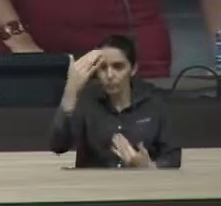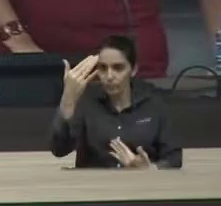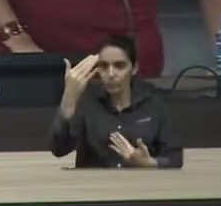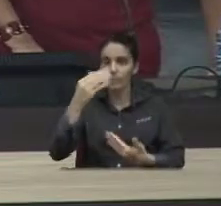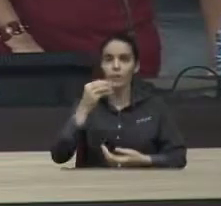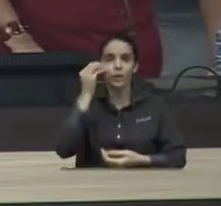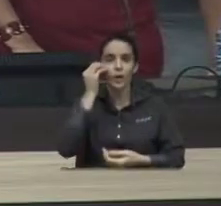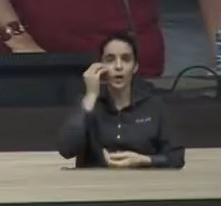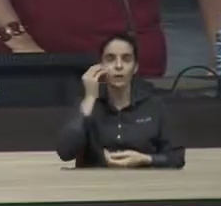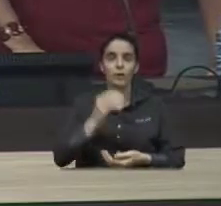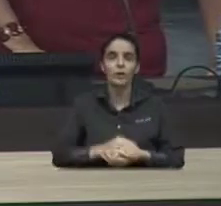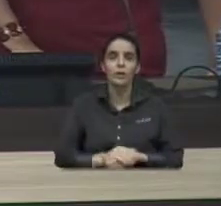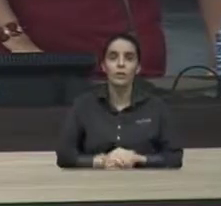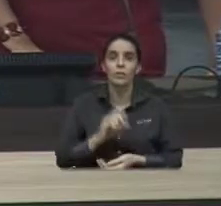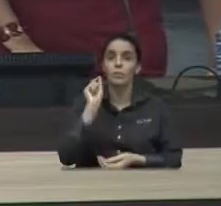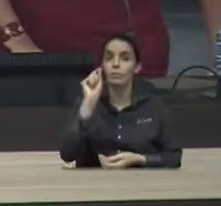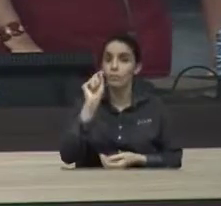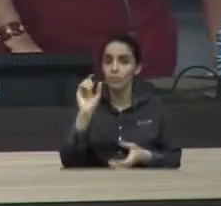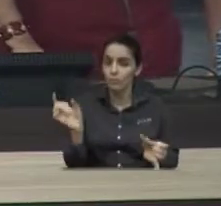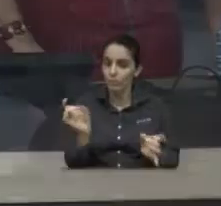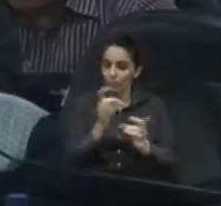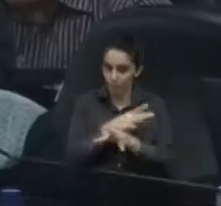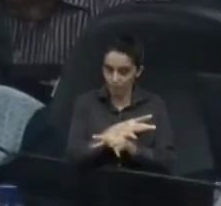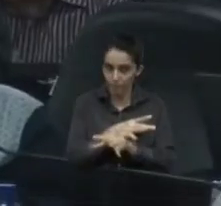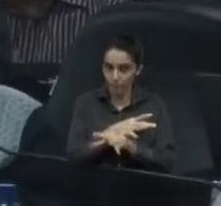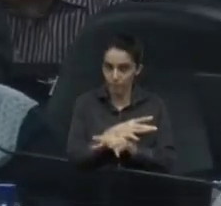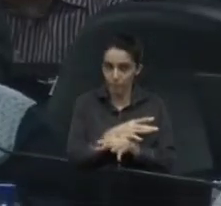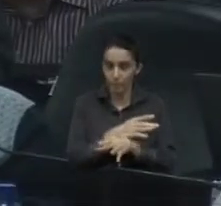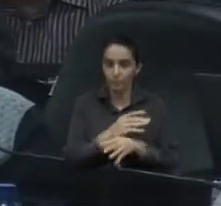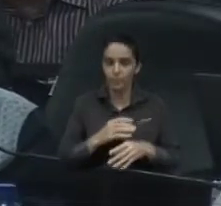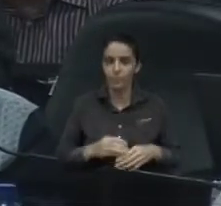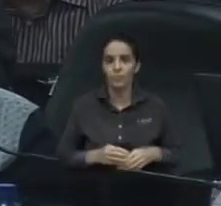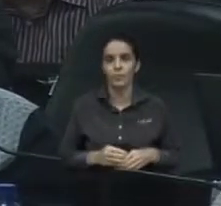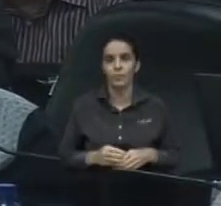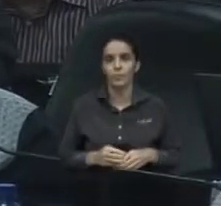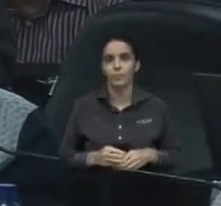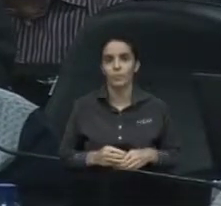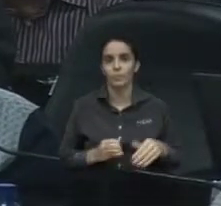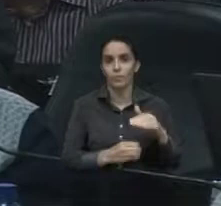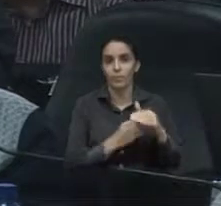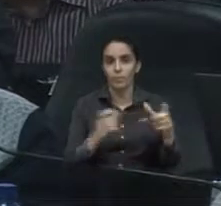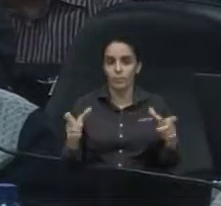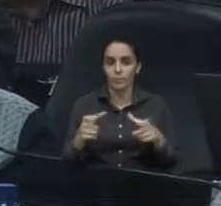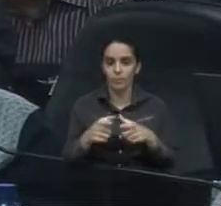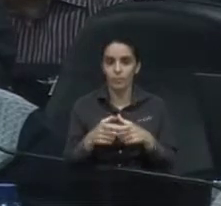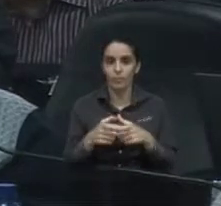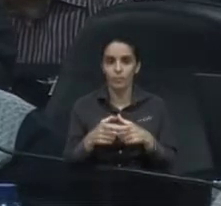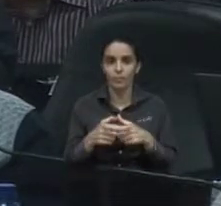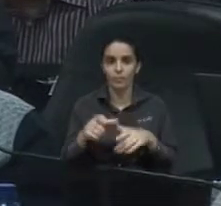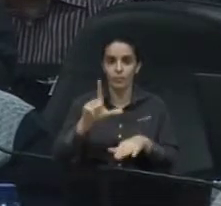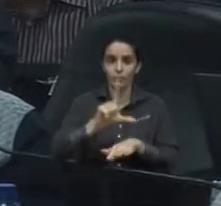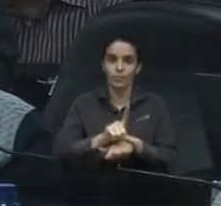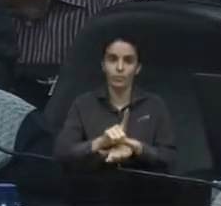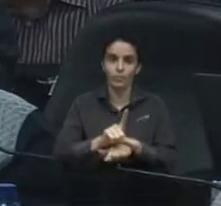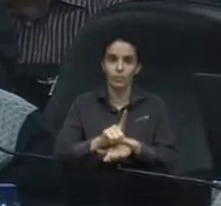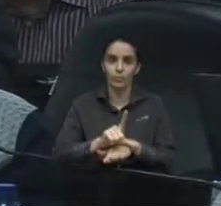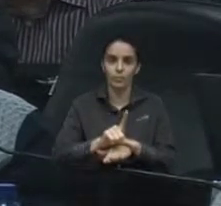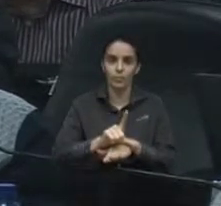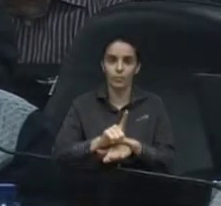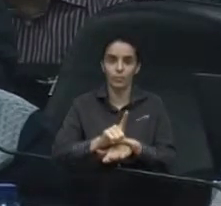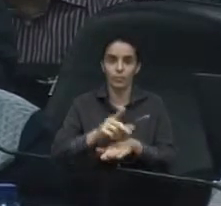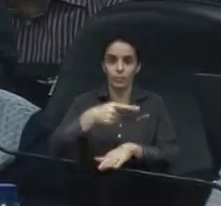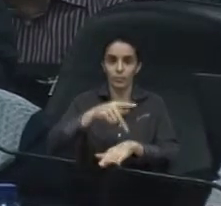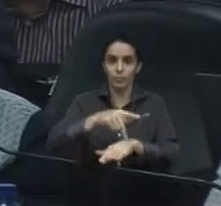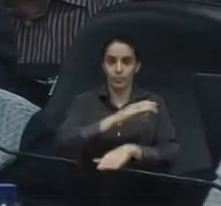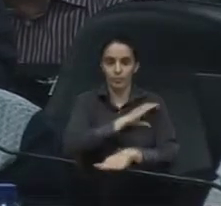das coisas que está acabando com os pequenos comerciantes é o comércio chinês. Se fala tanto em a pessoa não